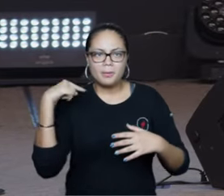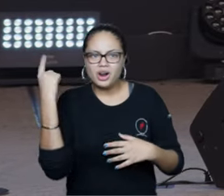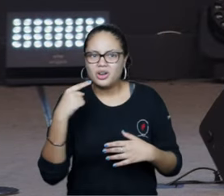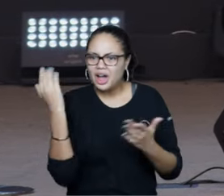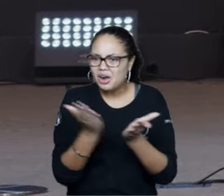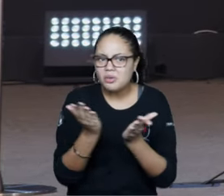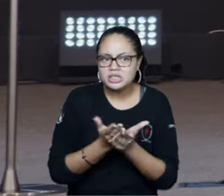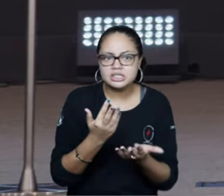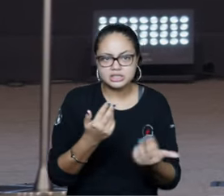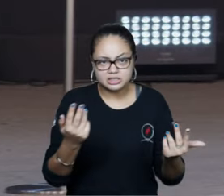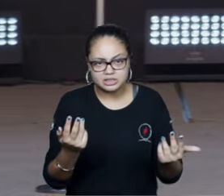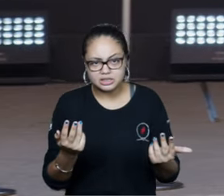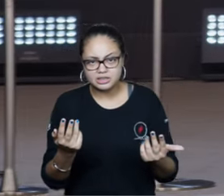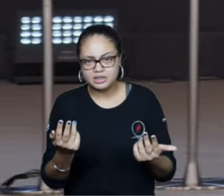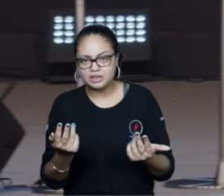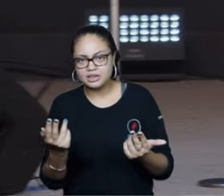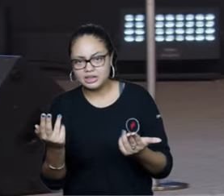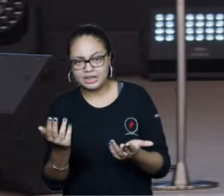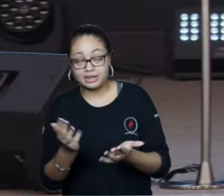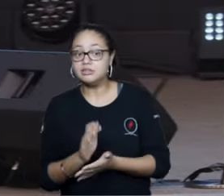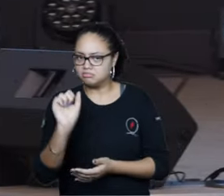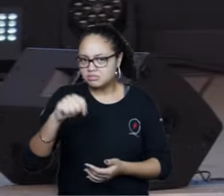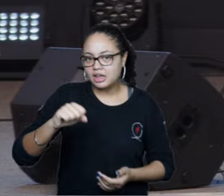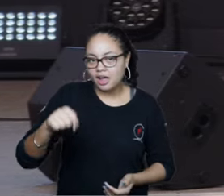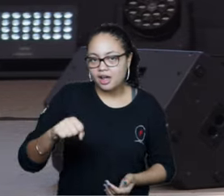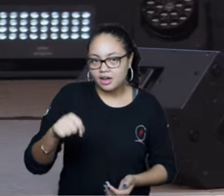crente é de crente